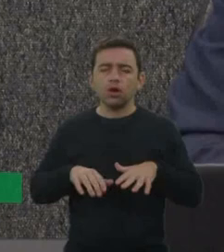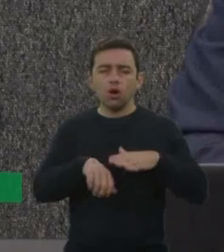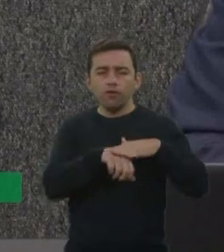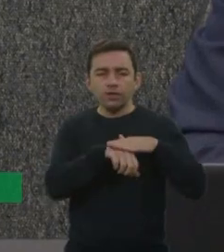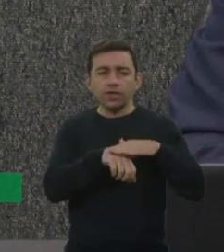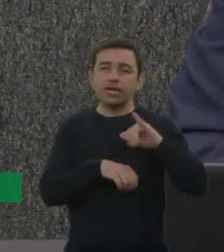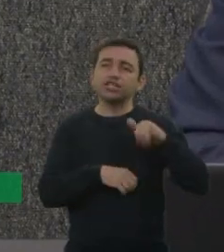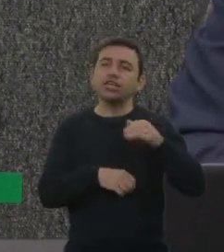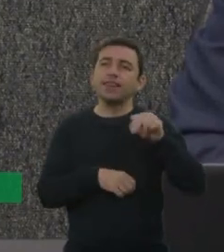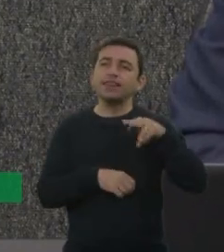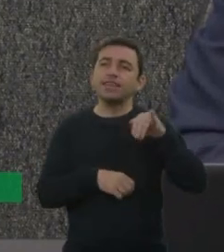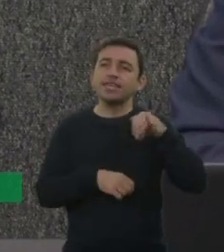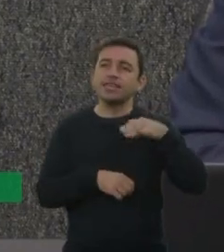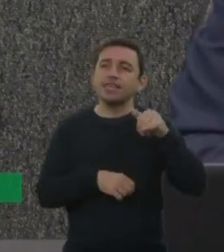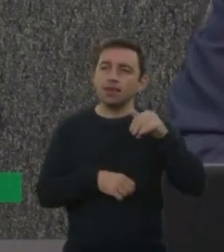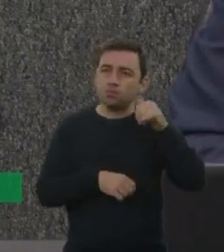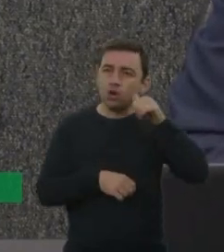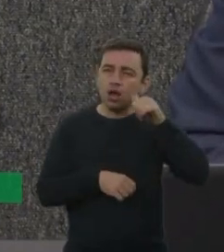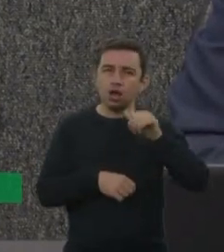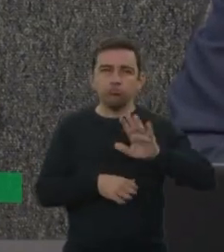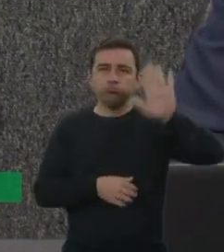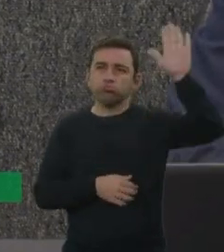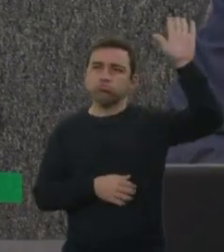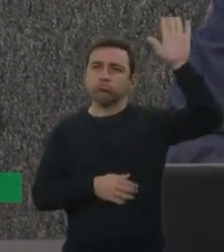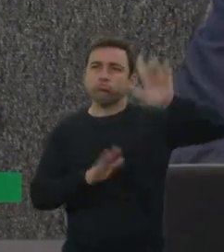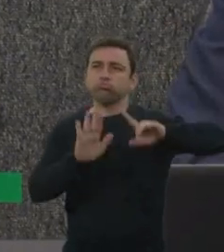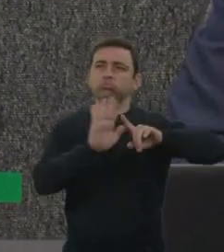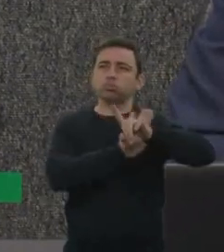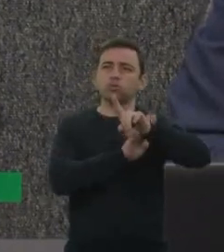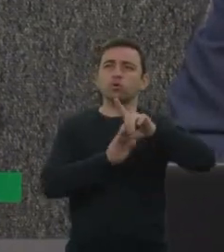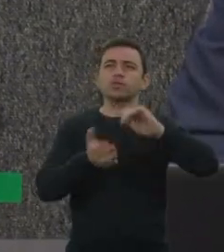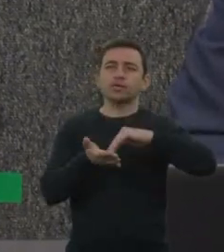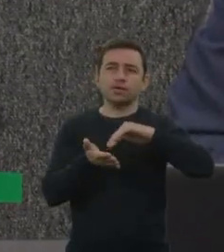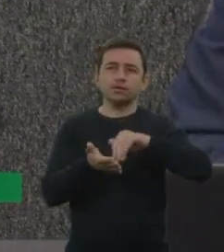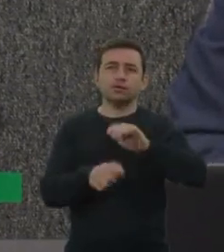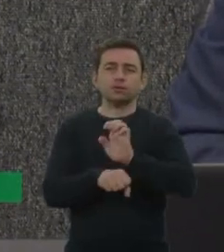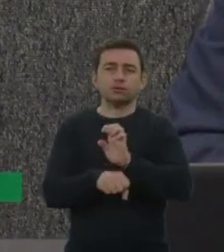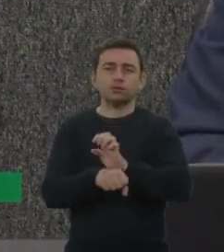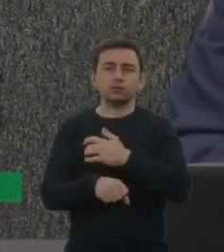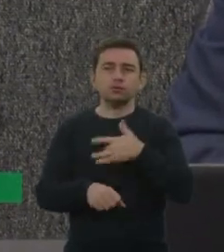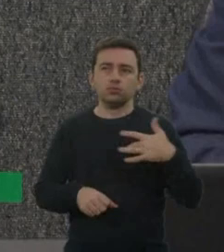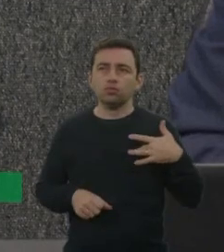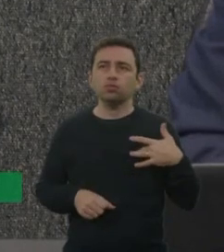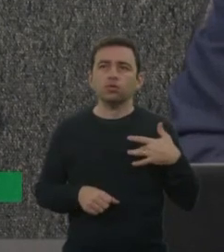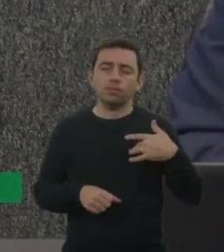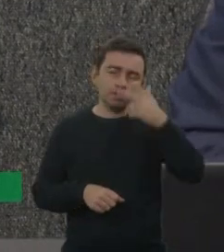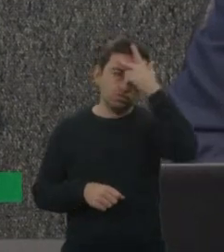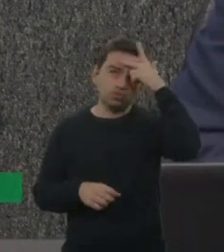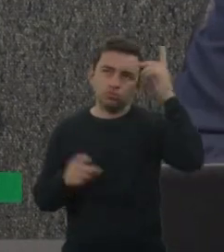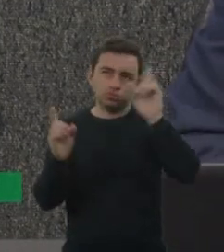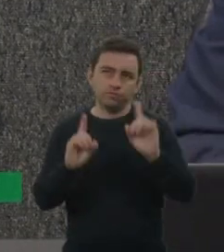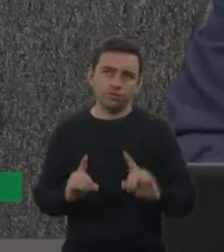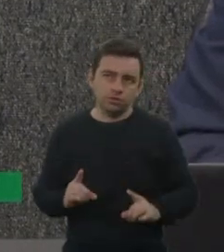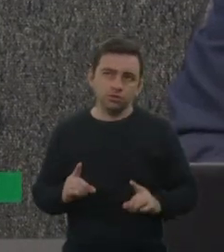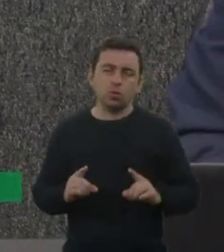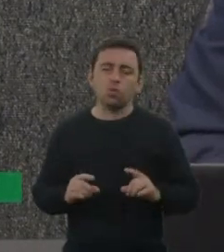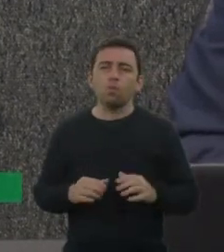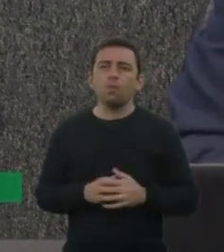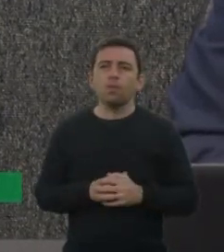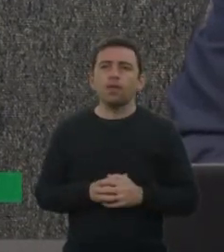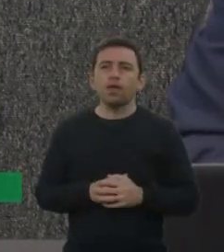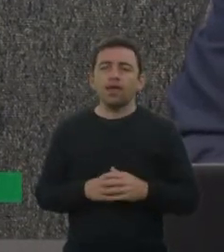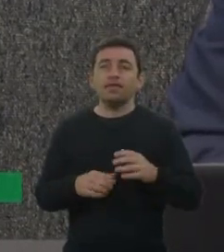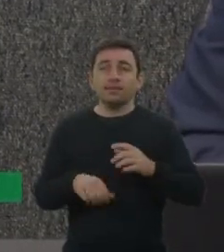levantou no auditório e questionou a Secretaria de Estado da Saúde da política para a pessoa com deficiência. E,